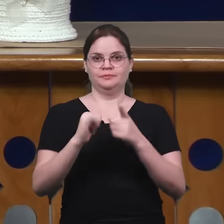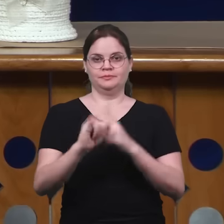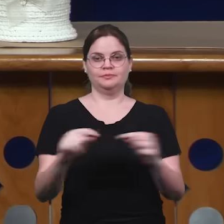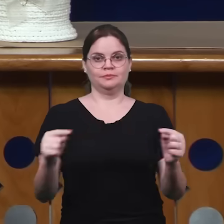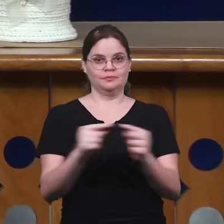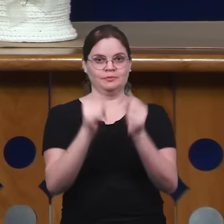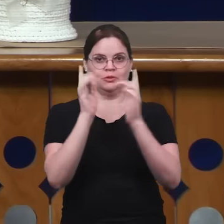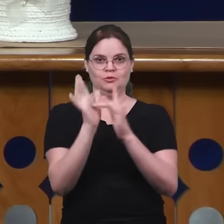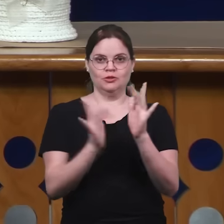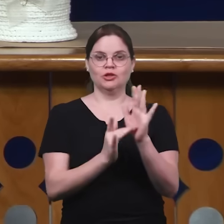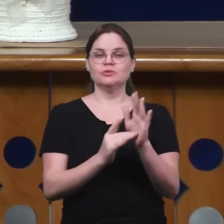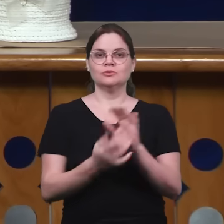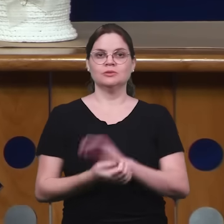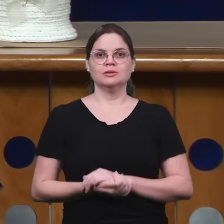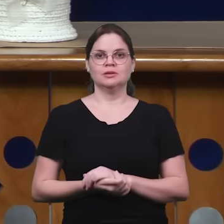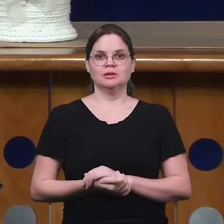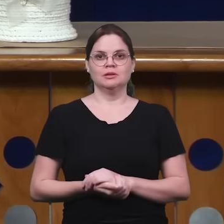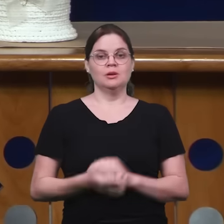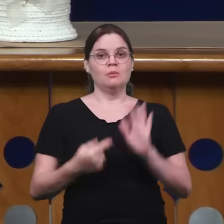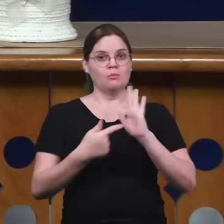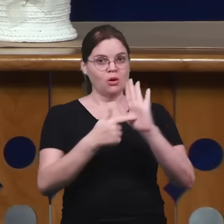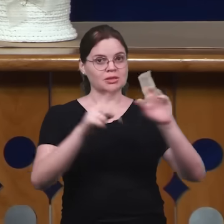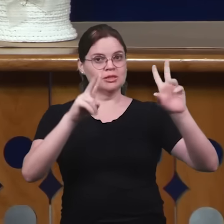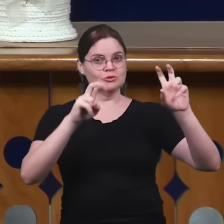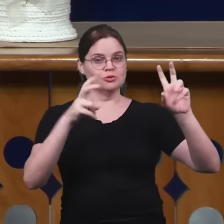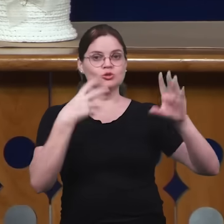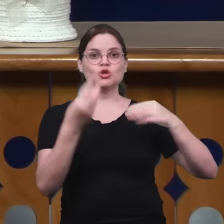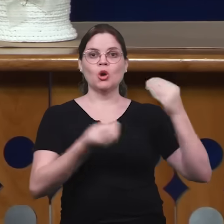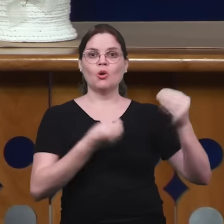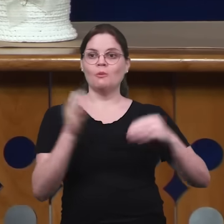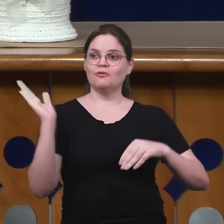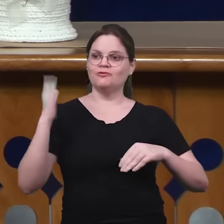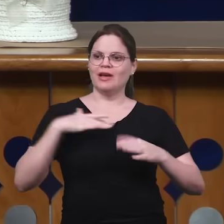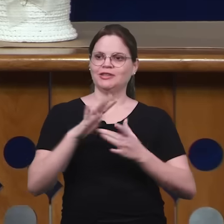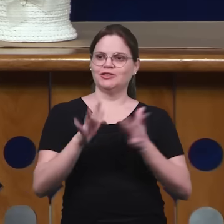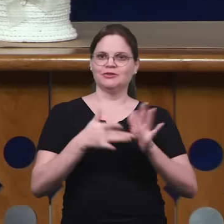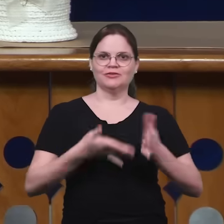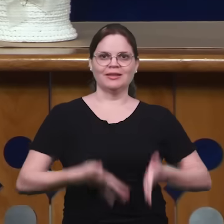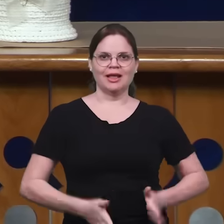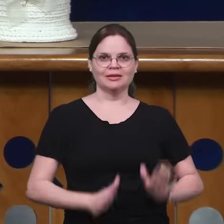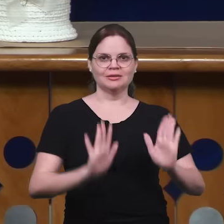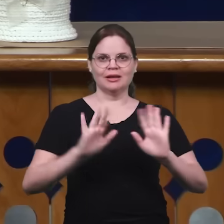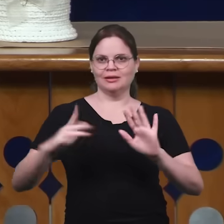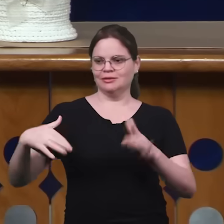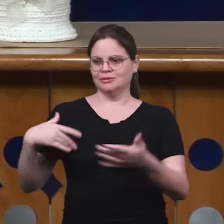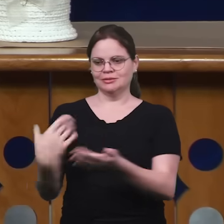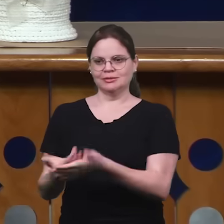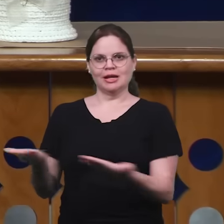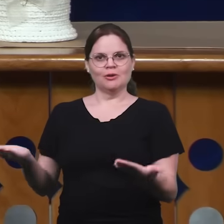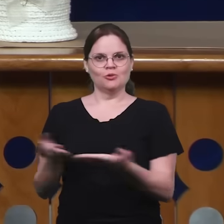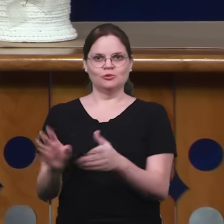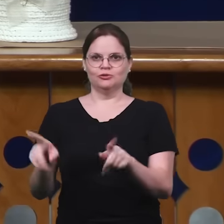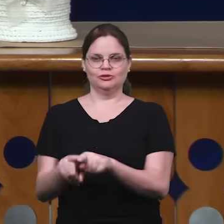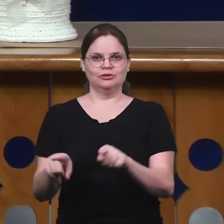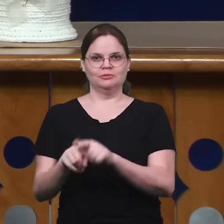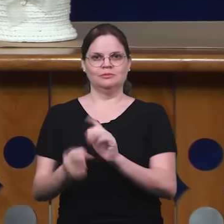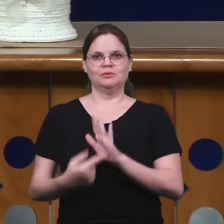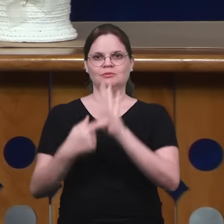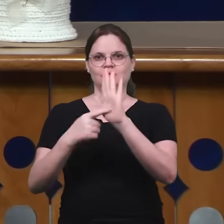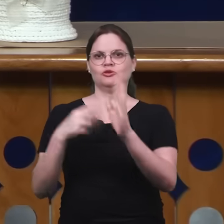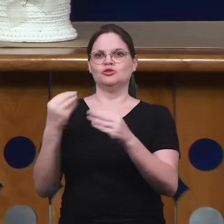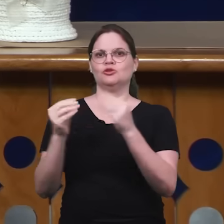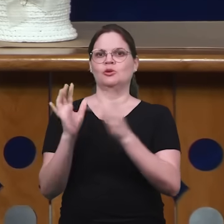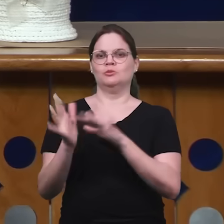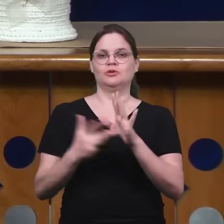Jesus, tanto do seu nascimento como também para nós, para os nossos dias, apontando a respeito da